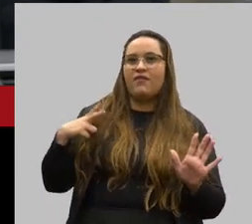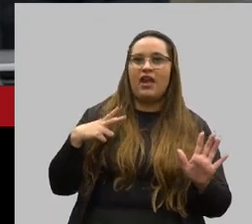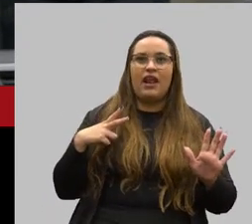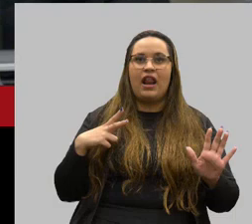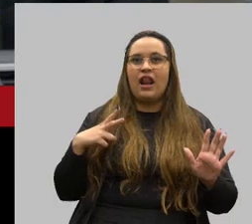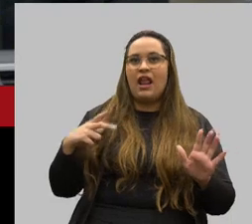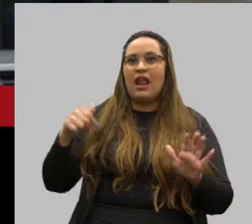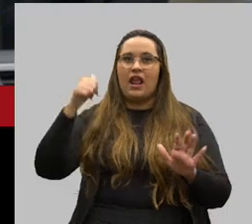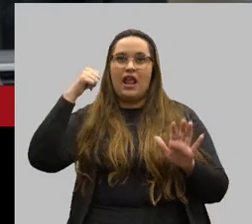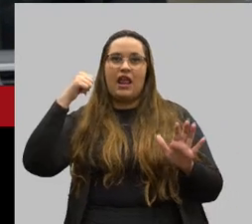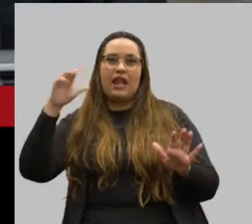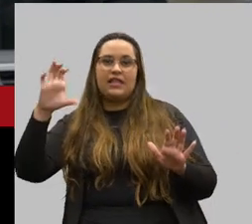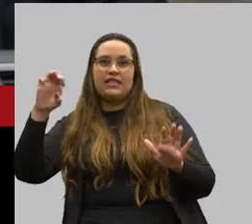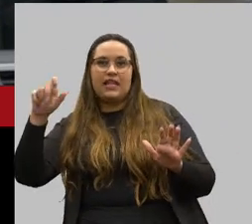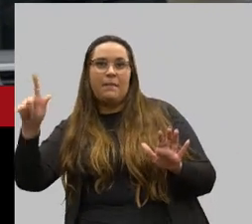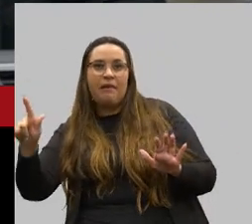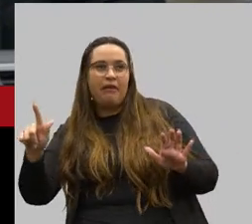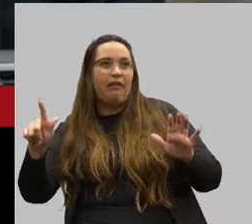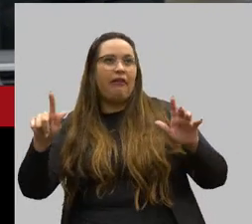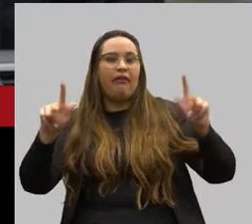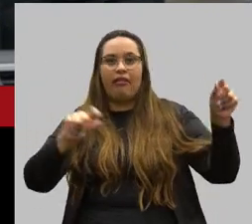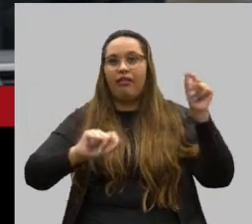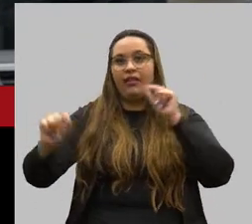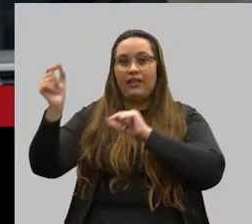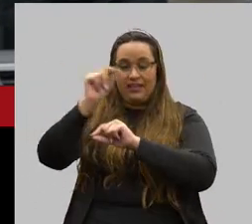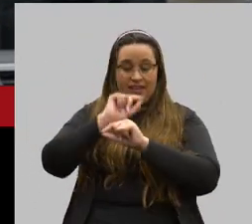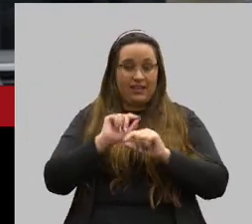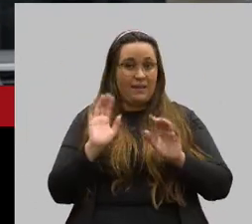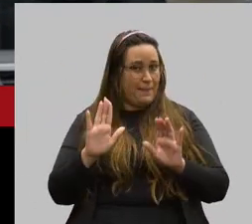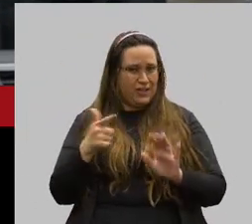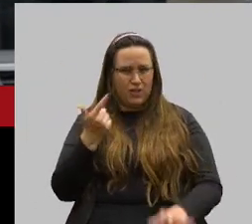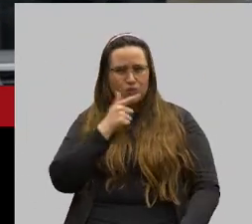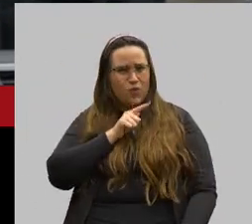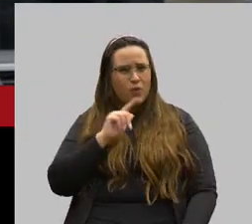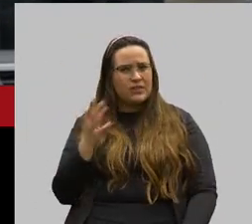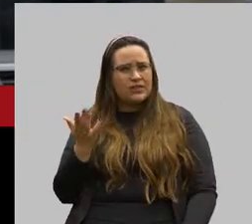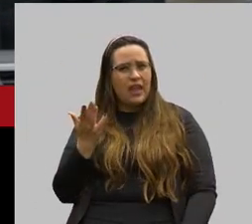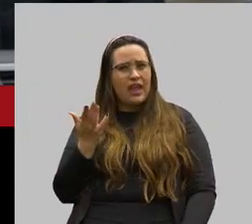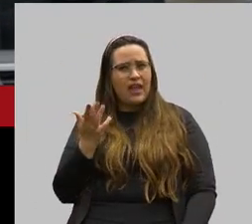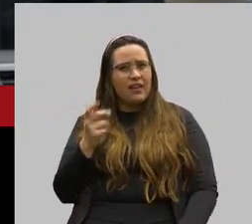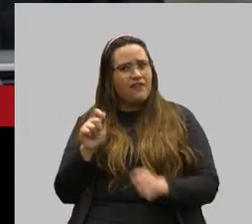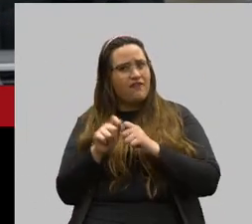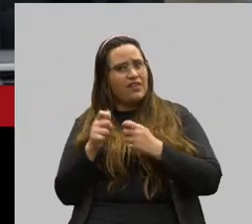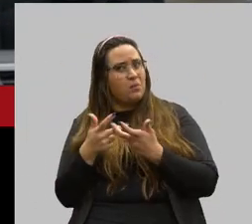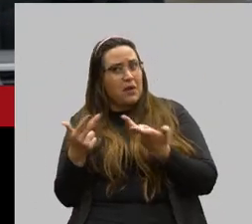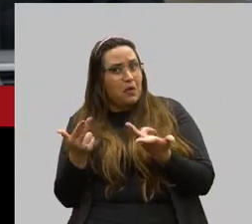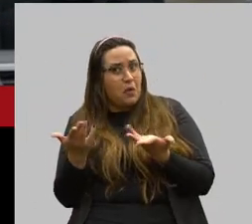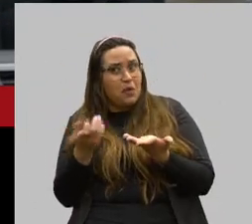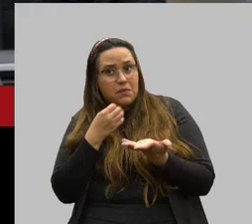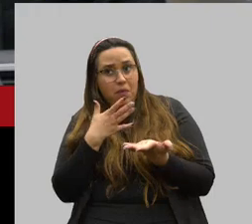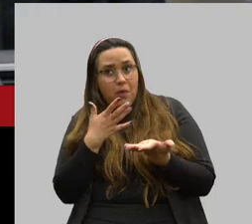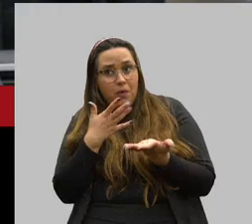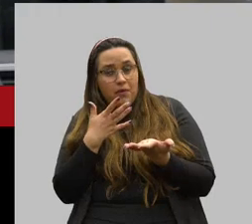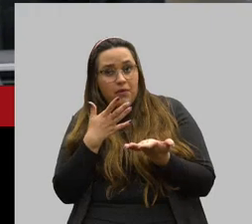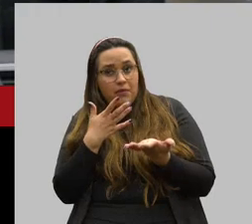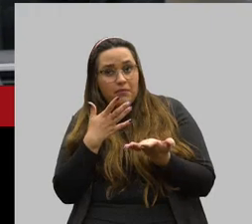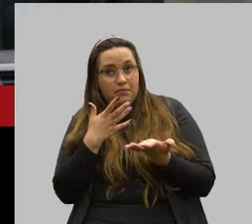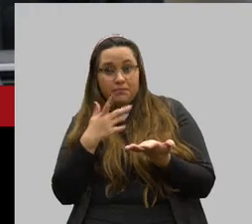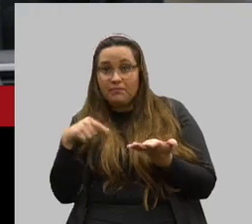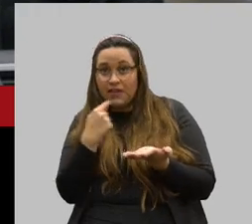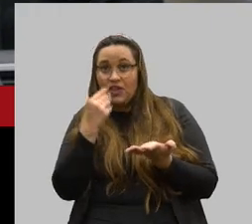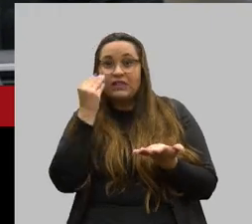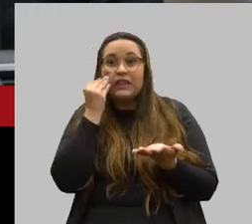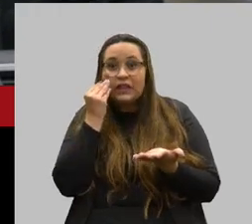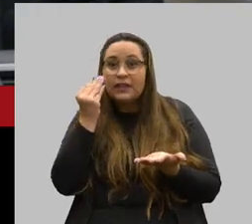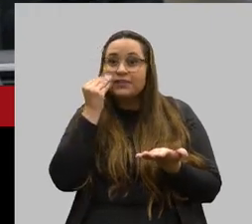rede fig os projetos pil a gente não consegue fazer alguma coisa que seja piloto pra gente testando